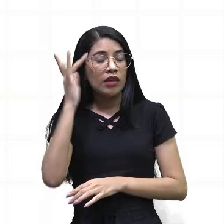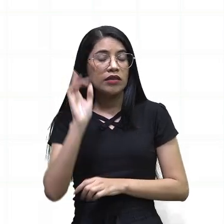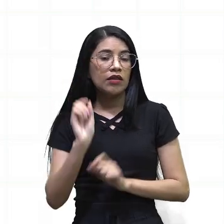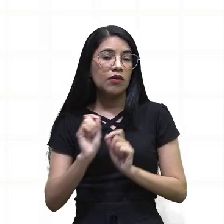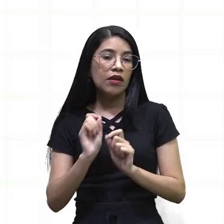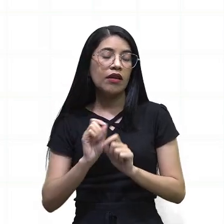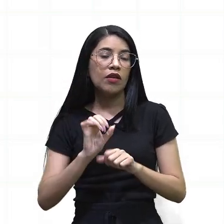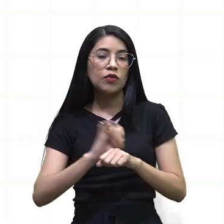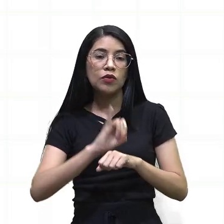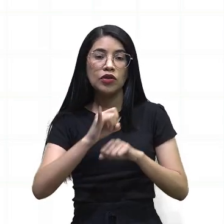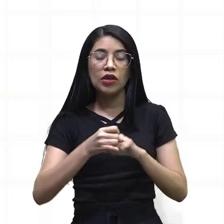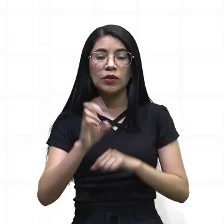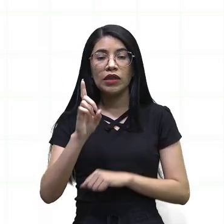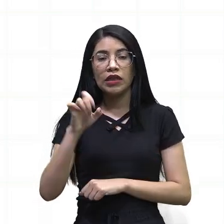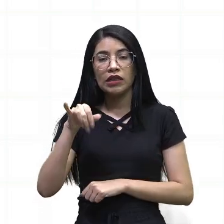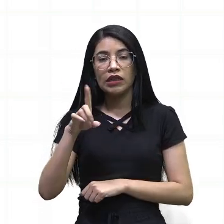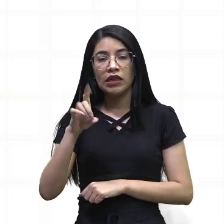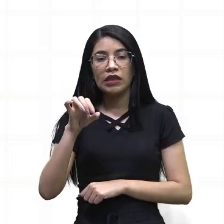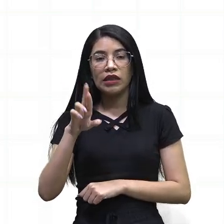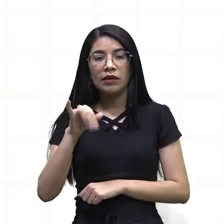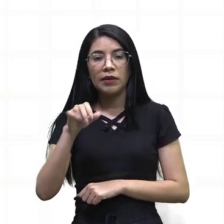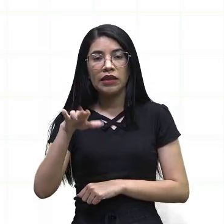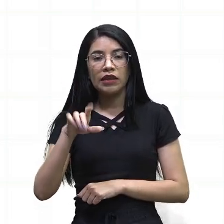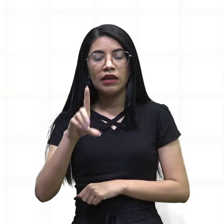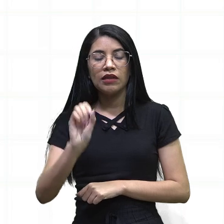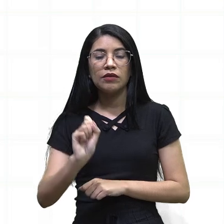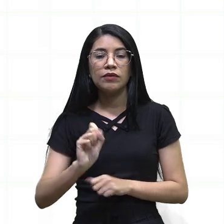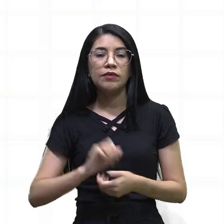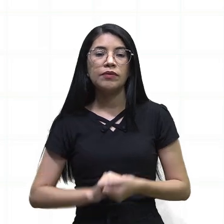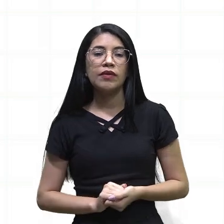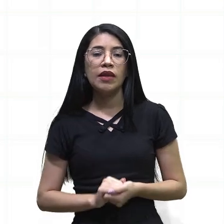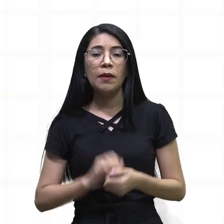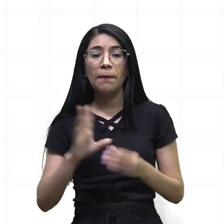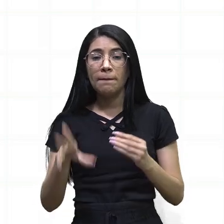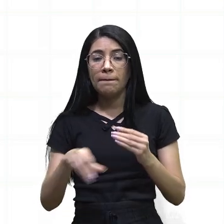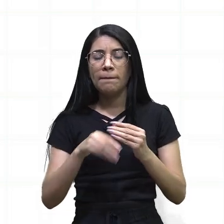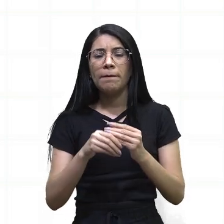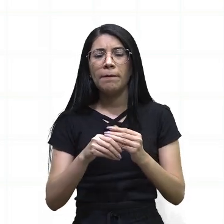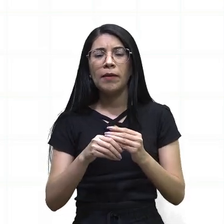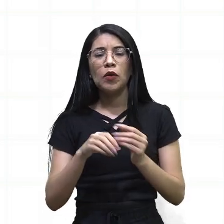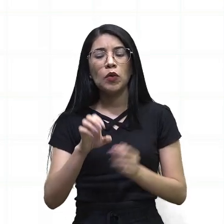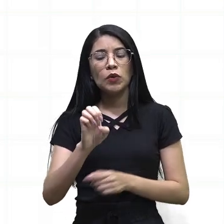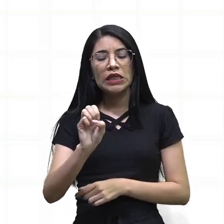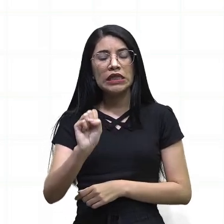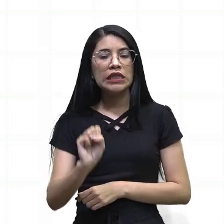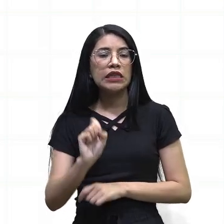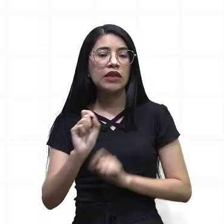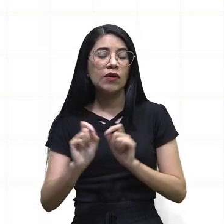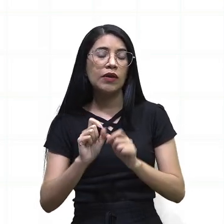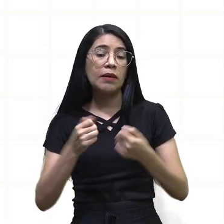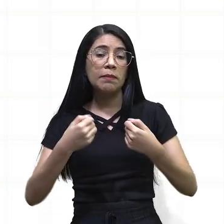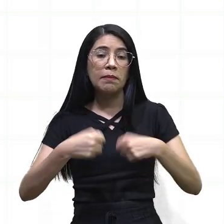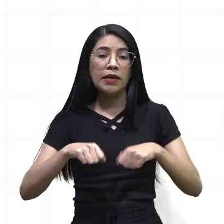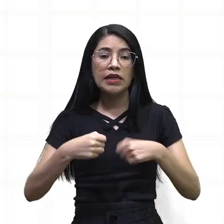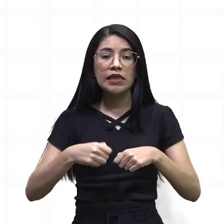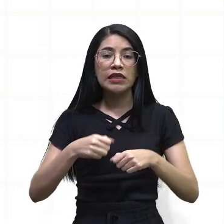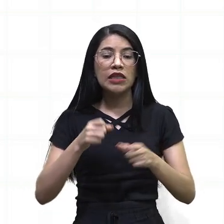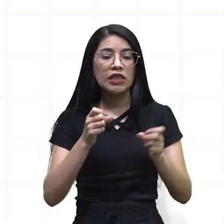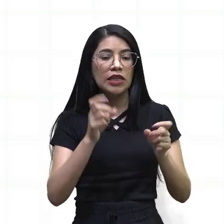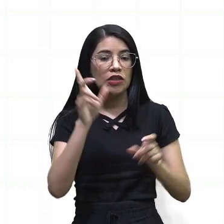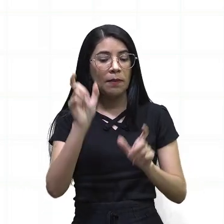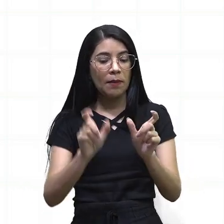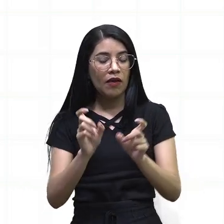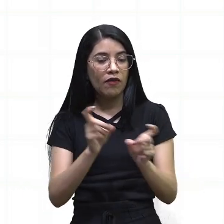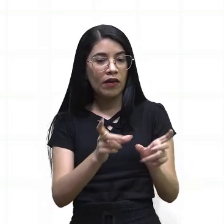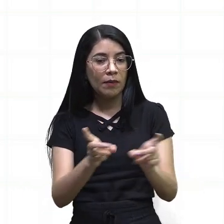verbo na terceira pessoa do singular, mais o si aqui é a partícula que vai indeterminar o